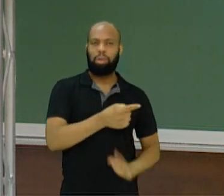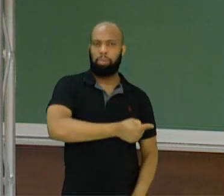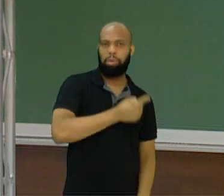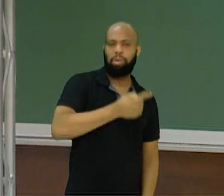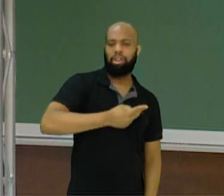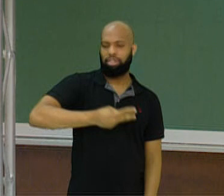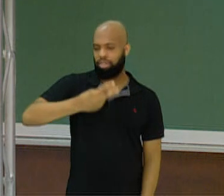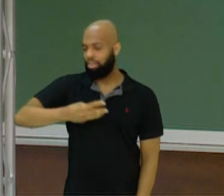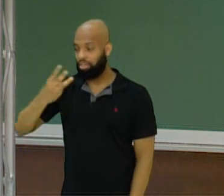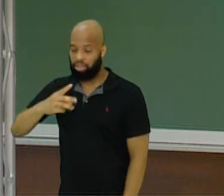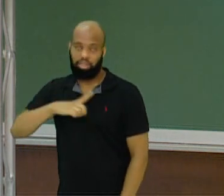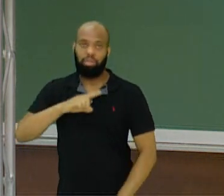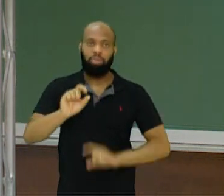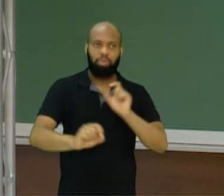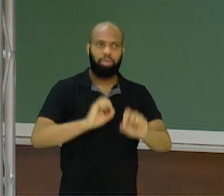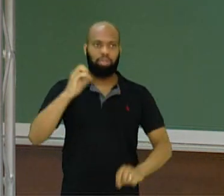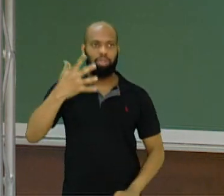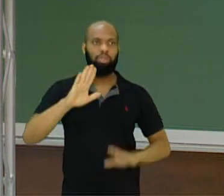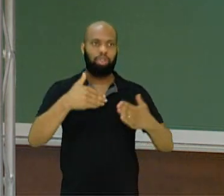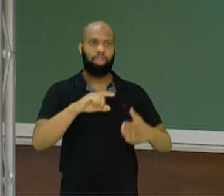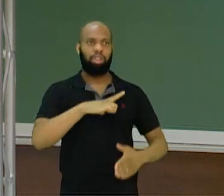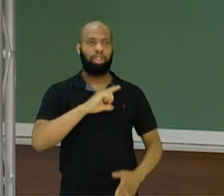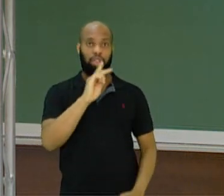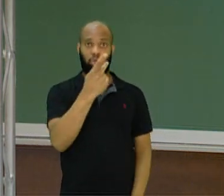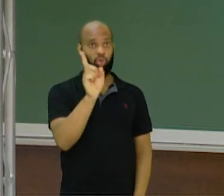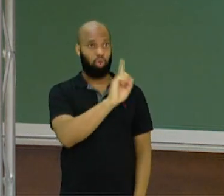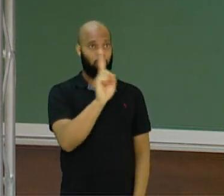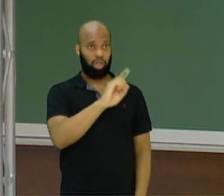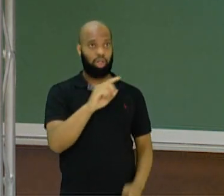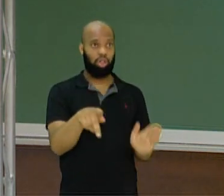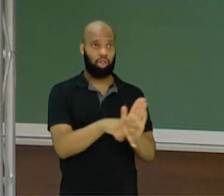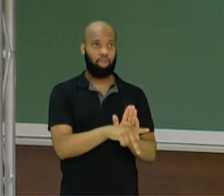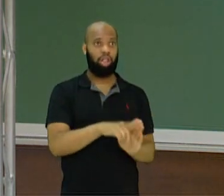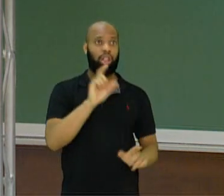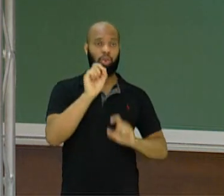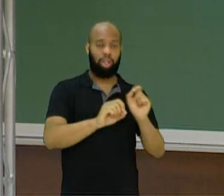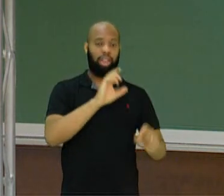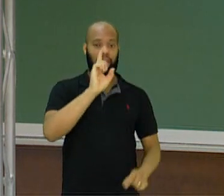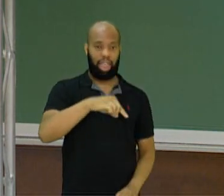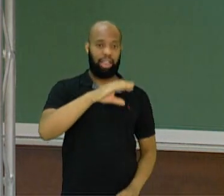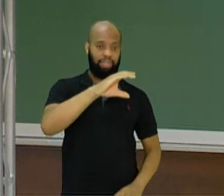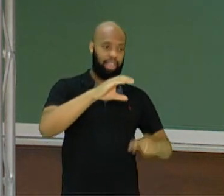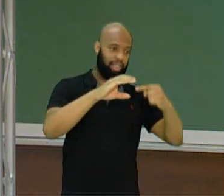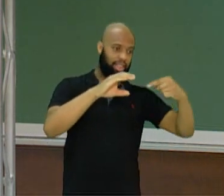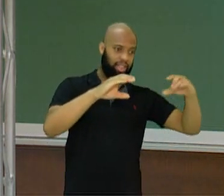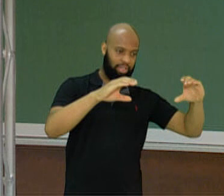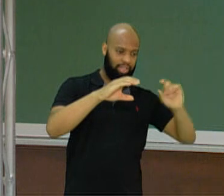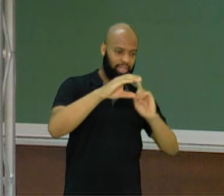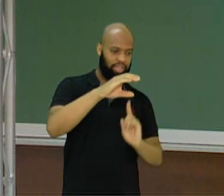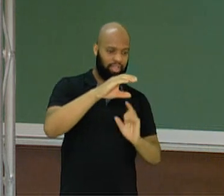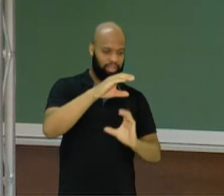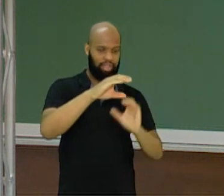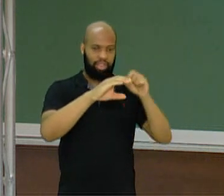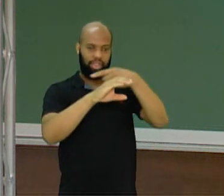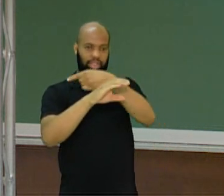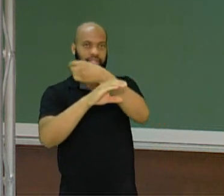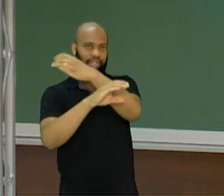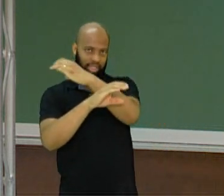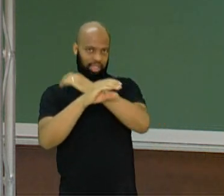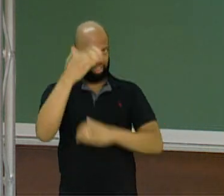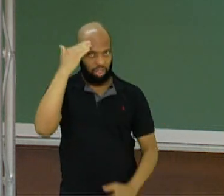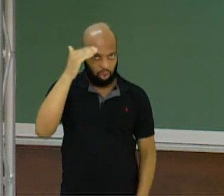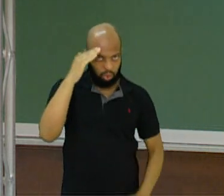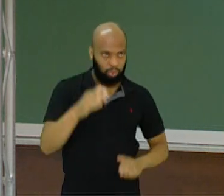primários, secundários e terciários, o hidrogênio não conta, é a ligação de carbono-carbono. Então esse carbono é primário porque ele está ligado